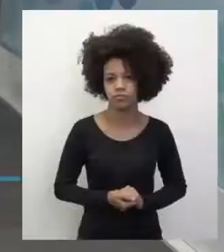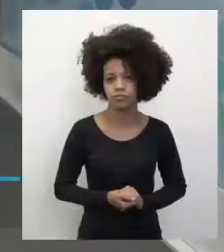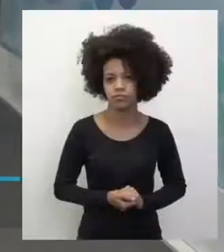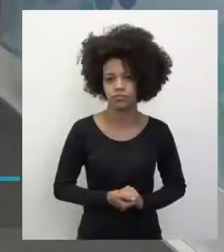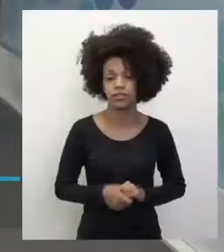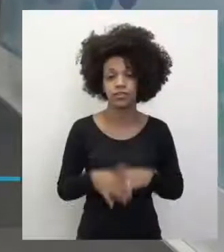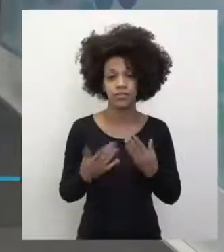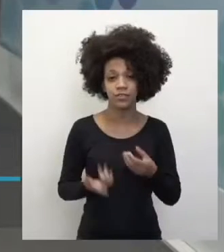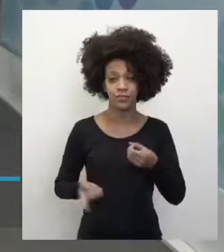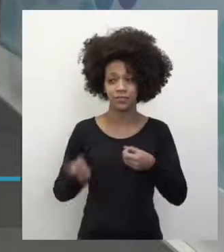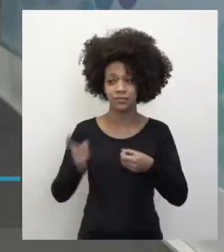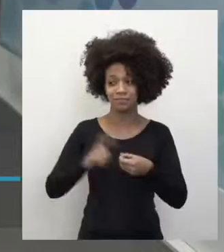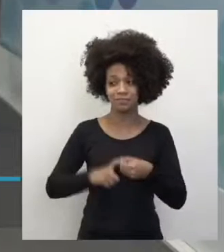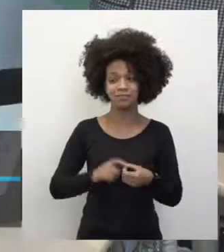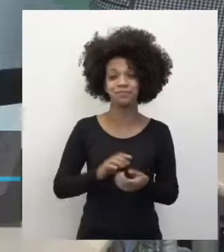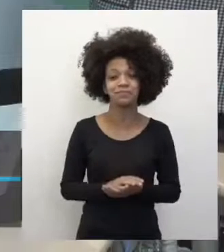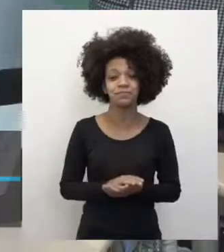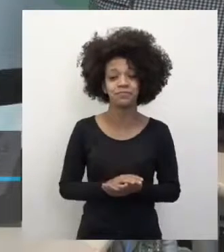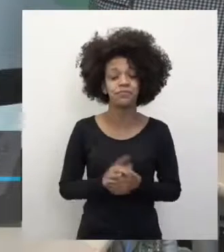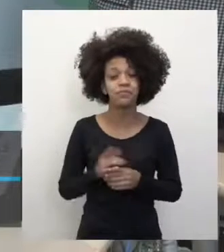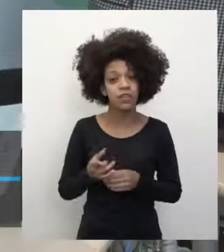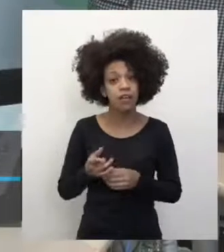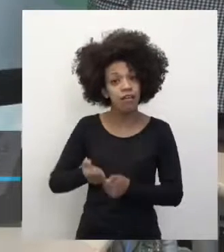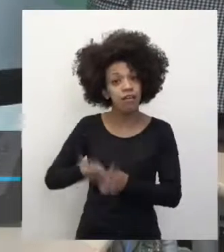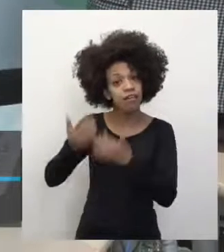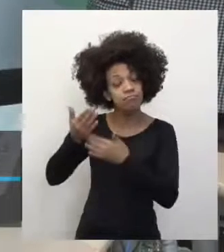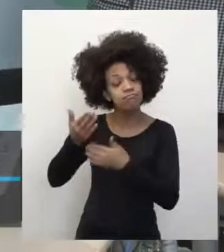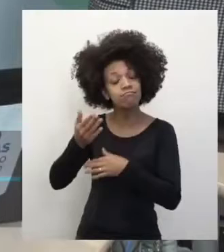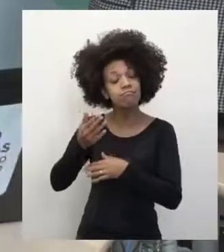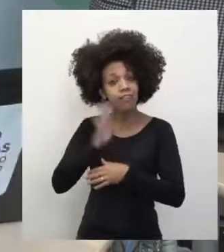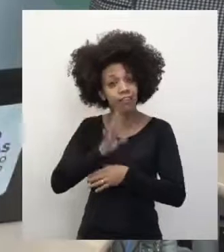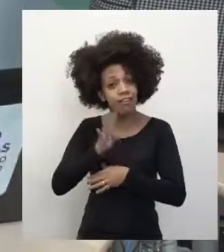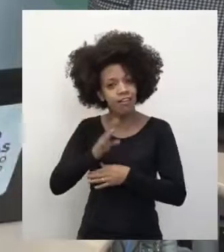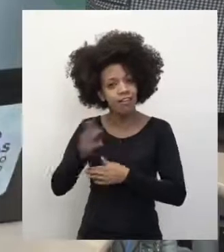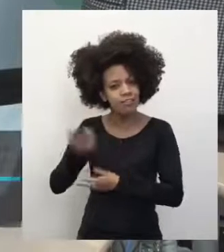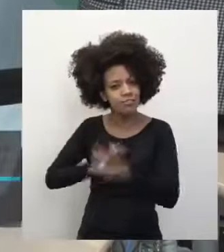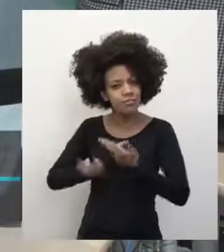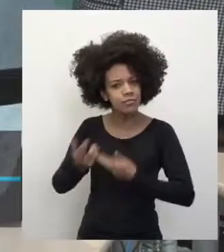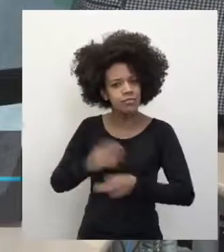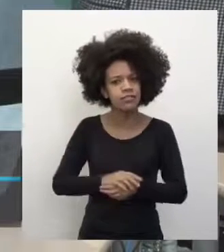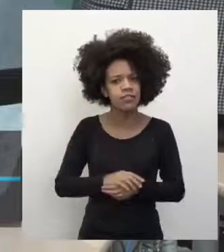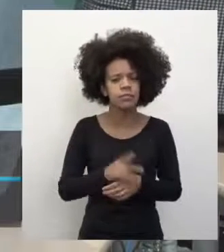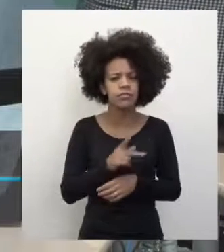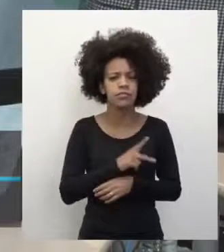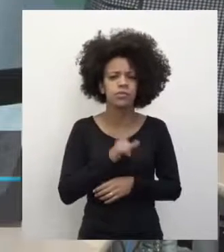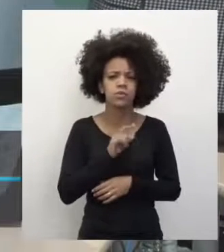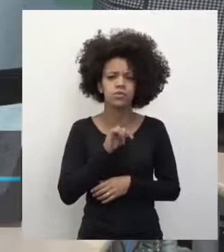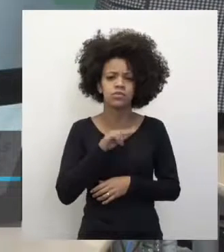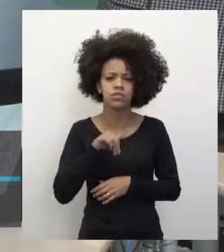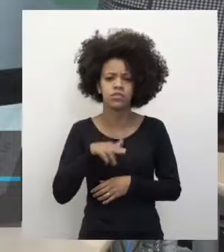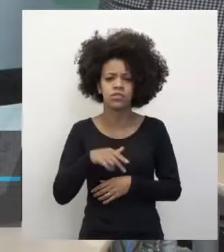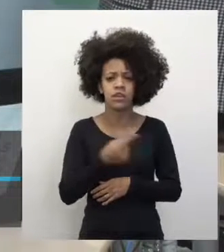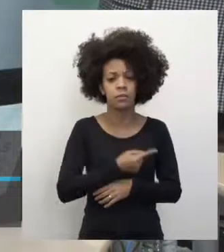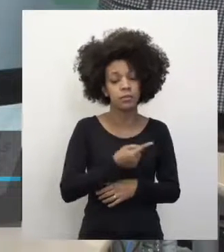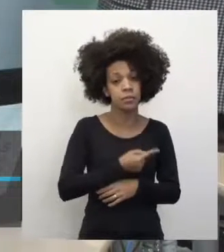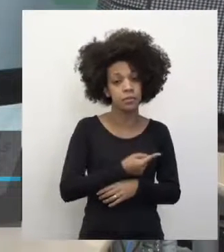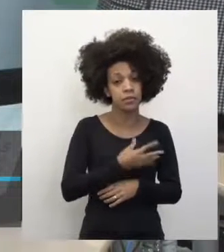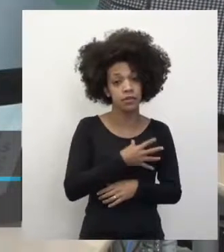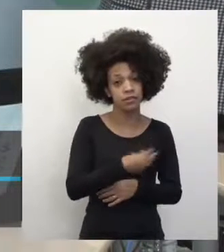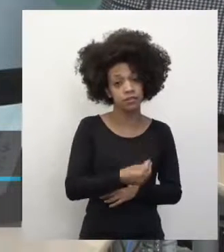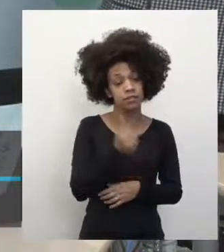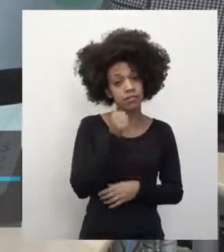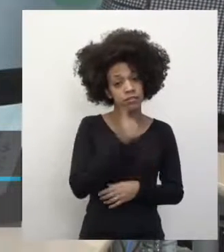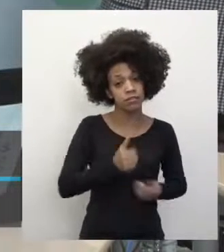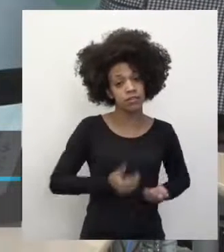Oi, Márcia, retornamos com as interações aqui muito legais, tá? A professora Lucimara, ela disse assim, ó, o nascimento da minha primeira filha, como